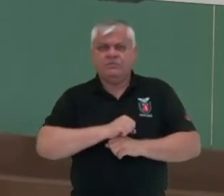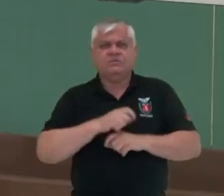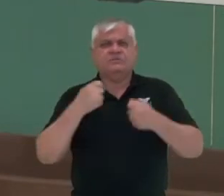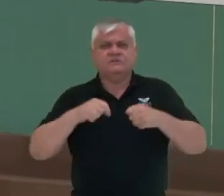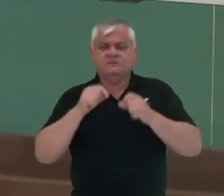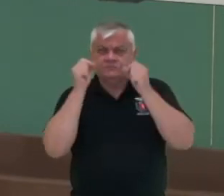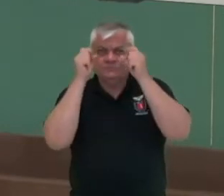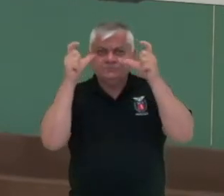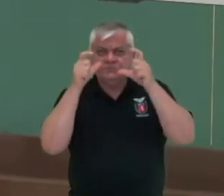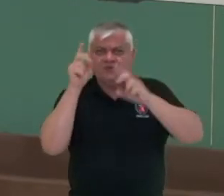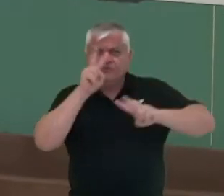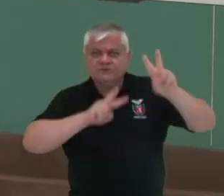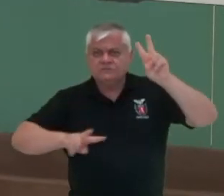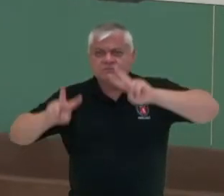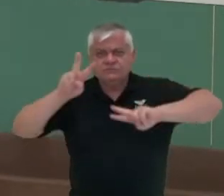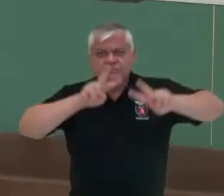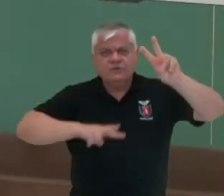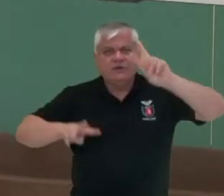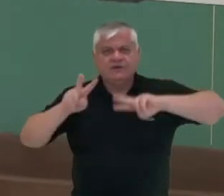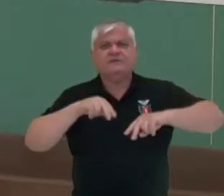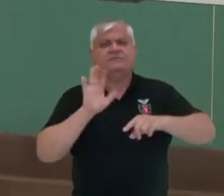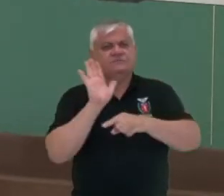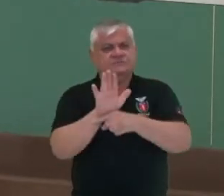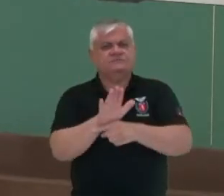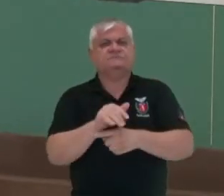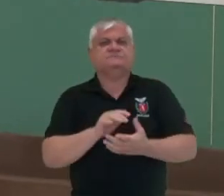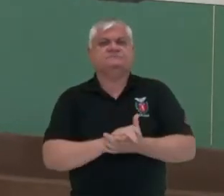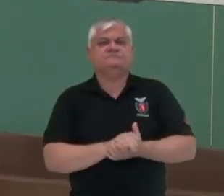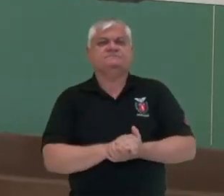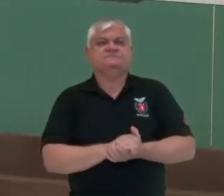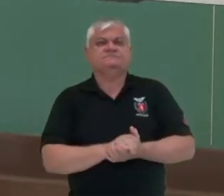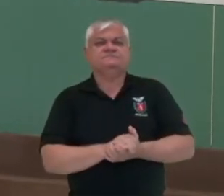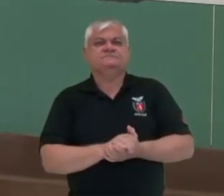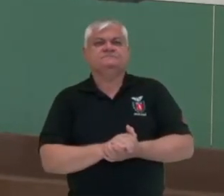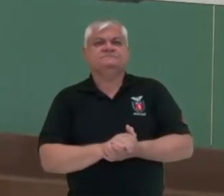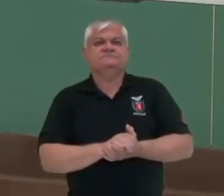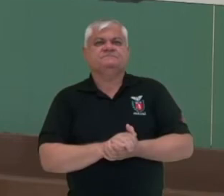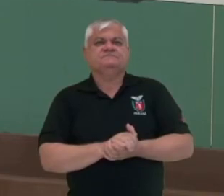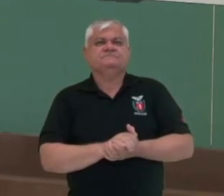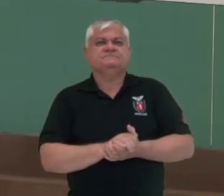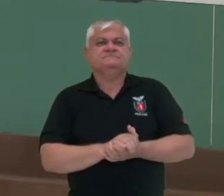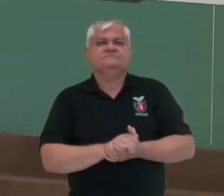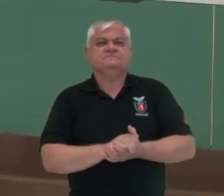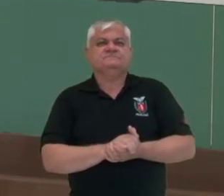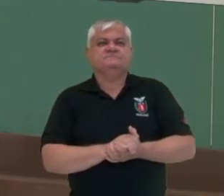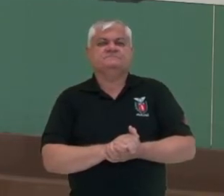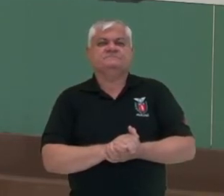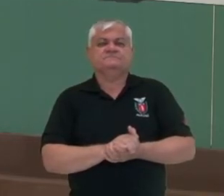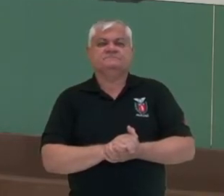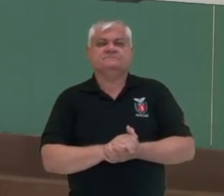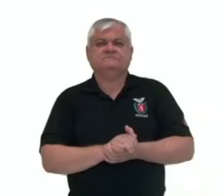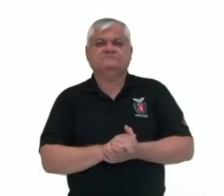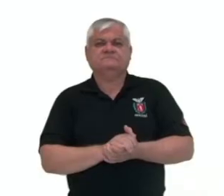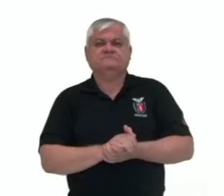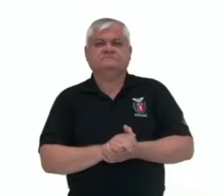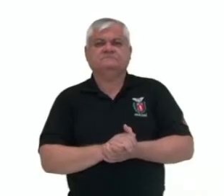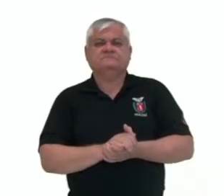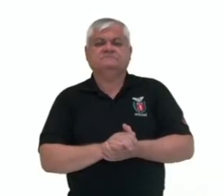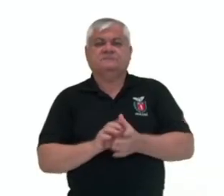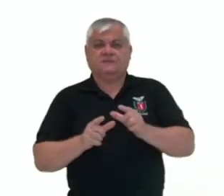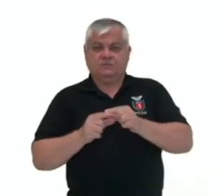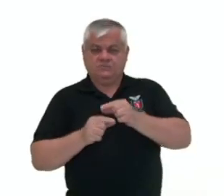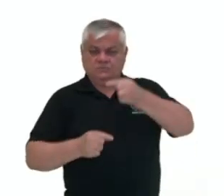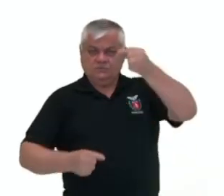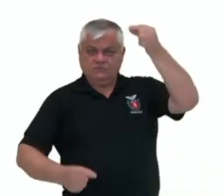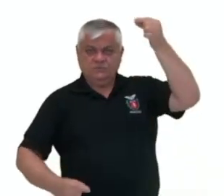eles precisam desse sistema eletrônico para auxiliar, tá? Então é um fator bem importante. Na esgrima a gente tem